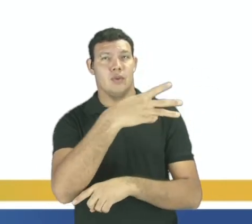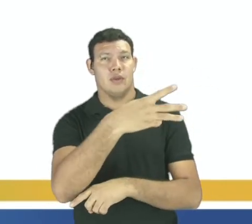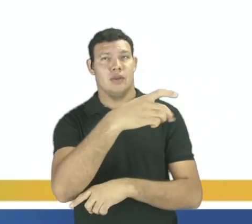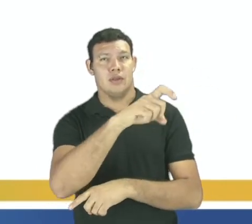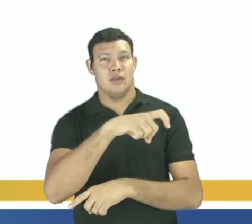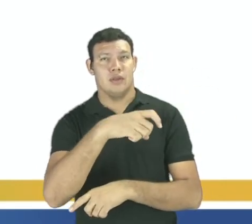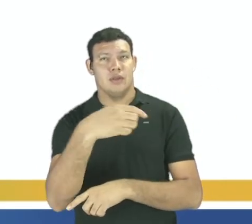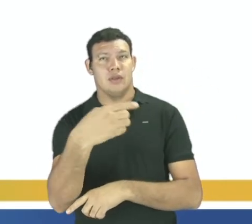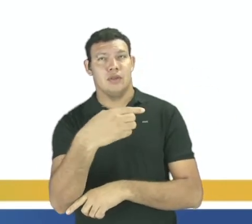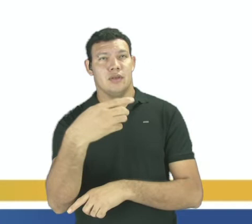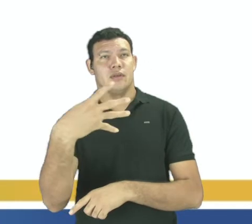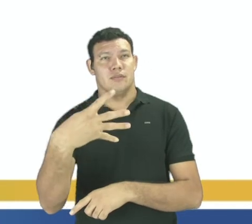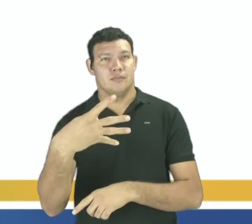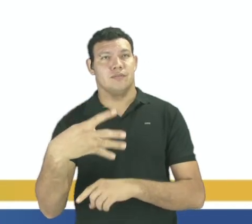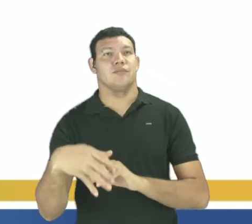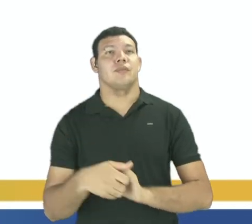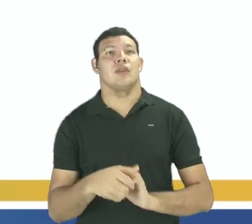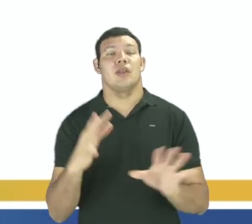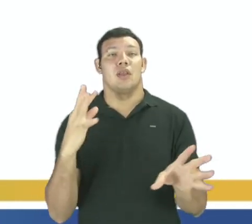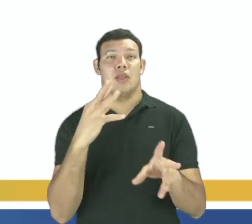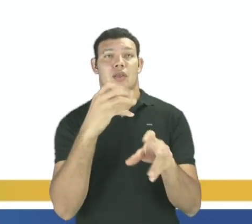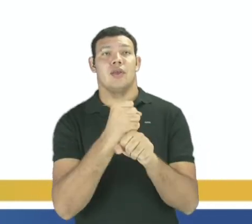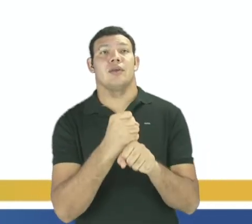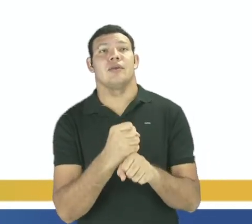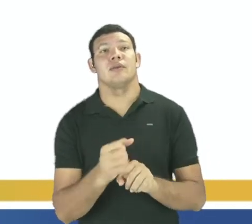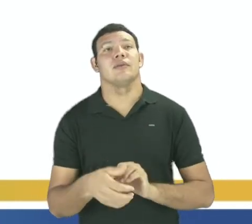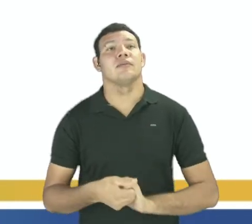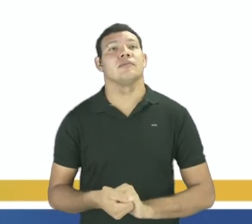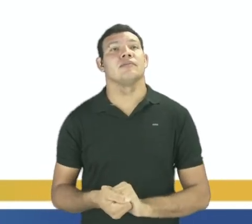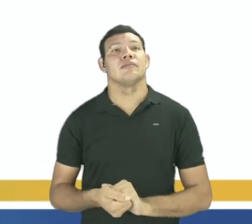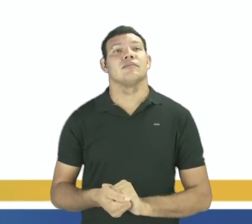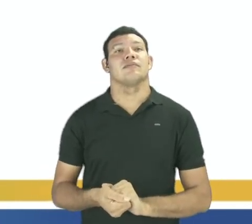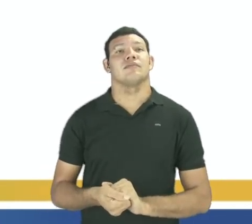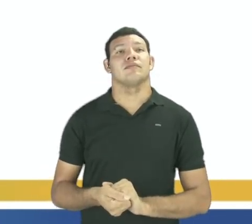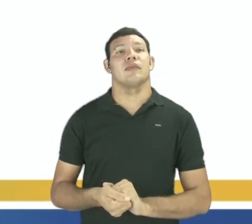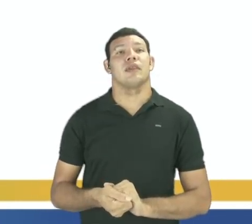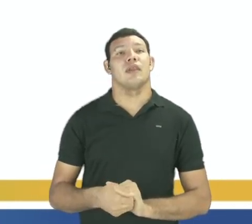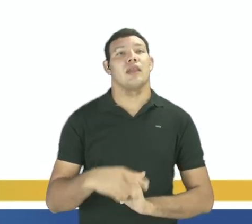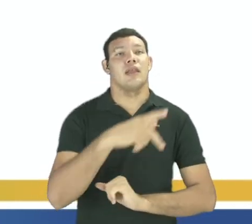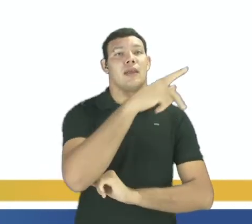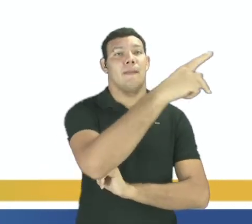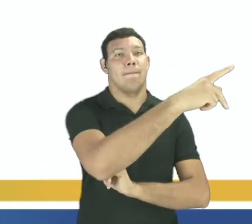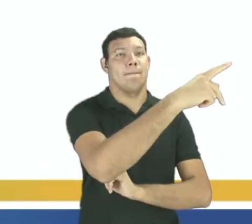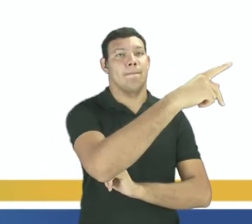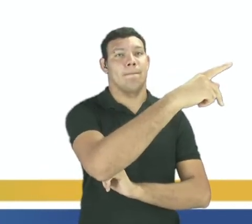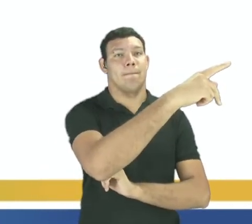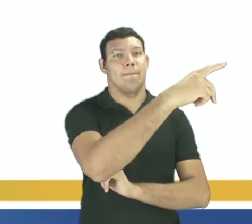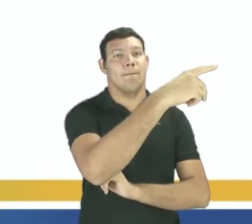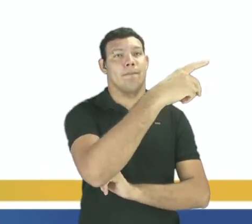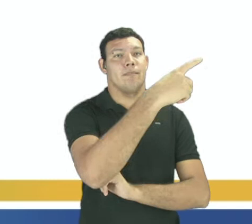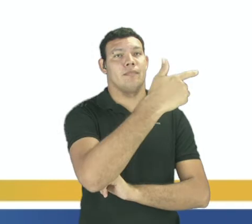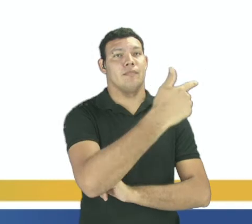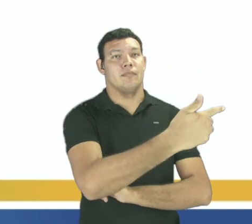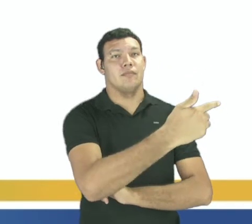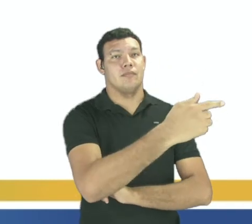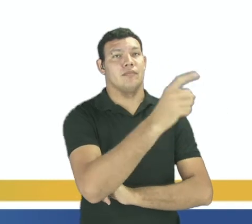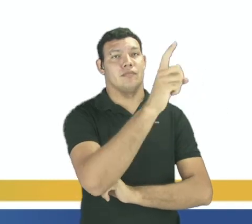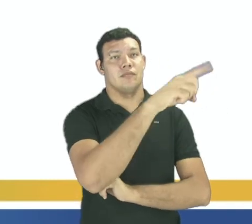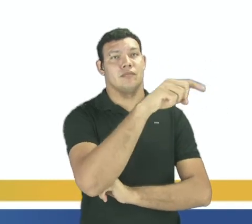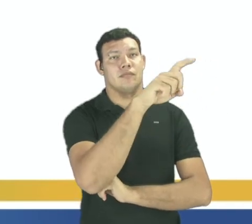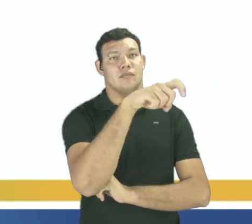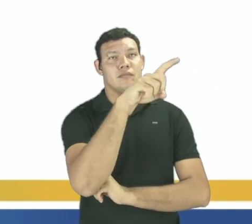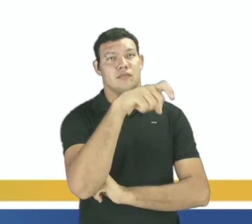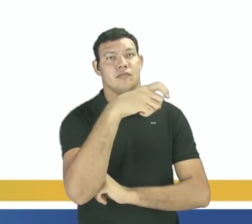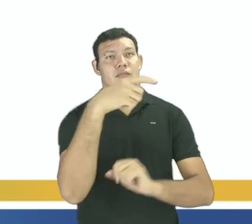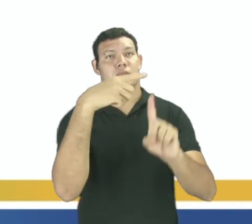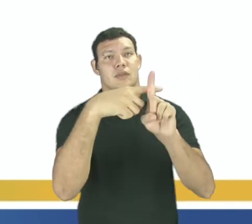x, certo? E depois ele vai pedir uma P1 de x mais P3 de x